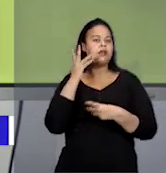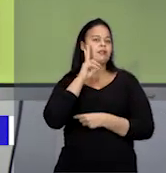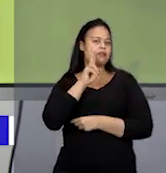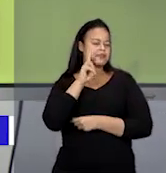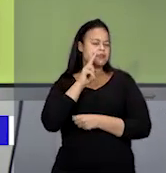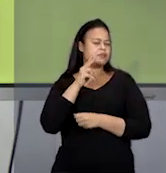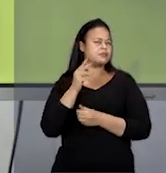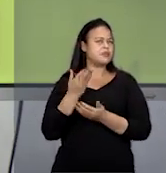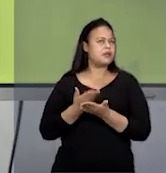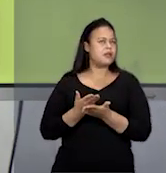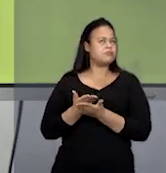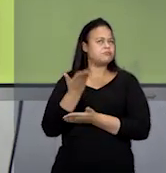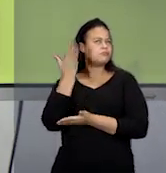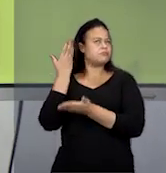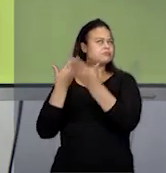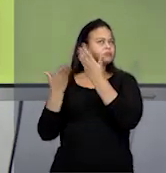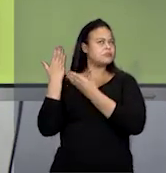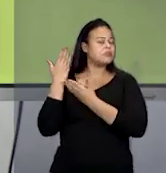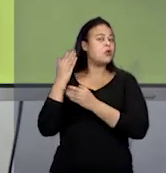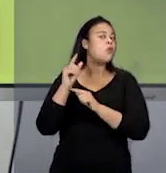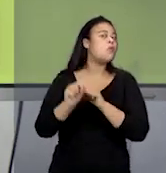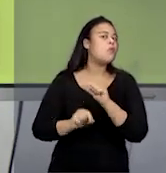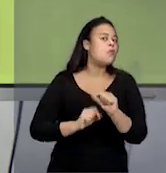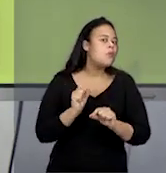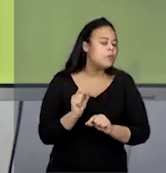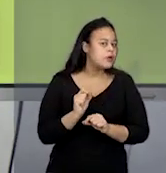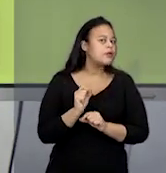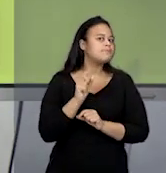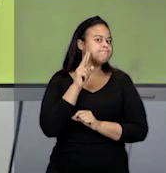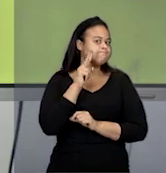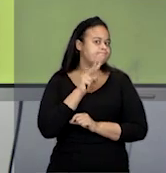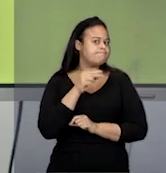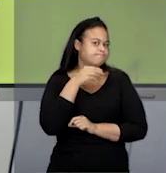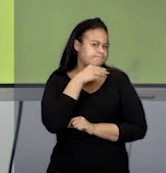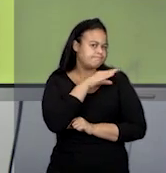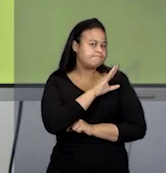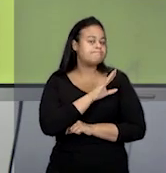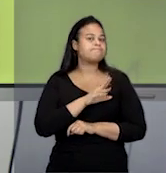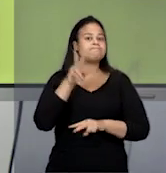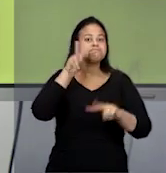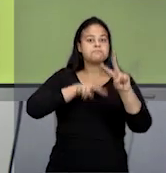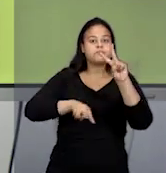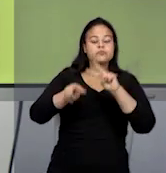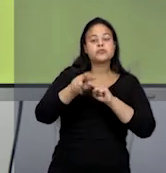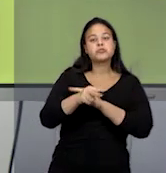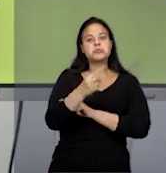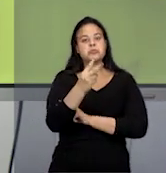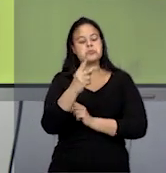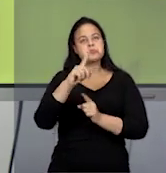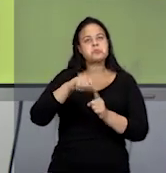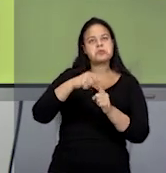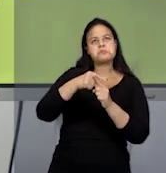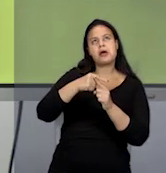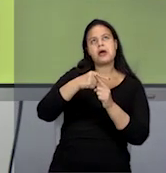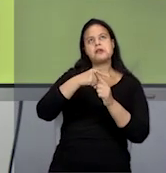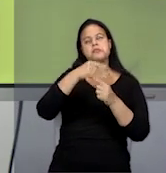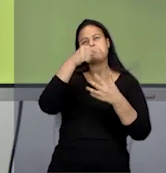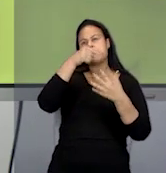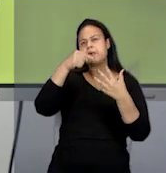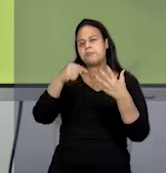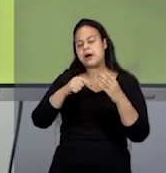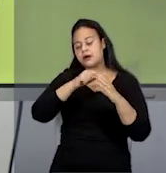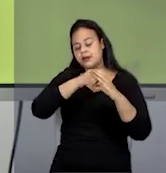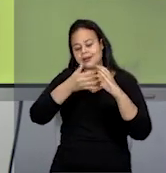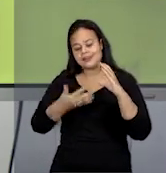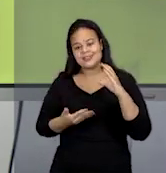aula passada, onde nós vimos que vai ser analisado duas ou mais características ao mesmo